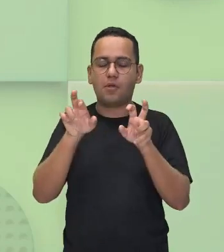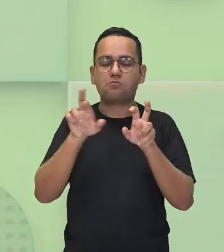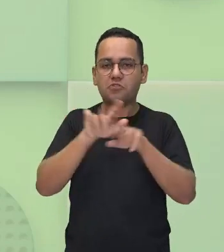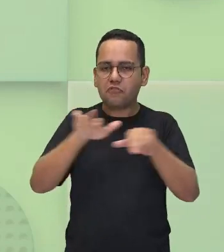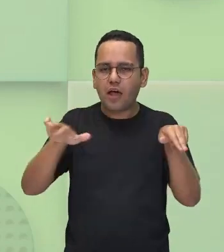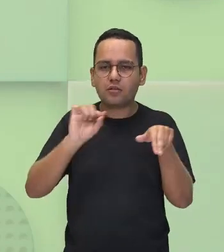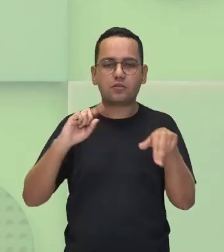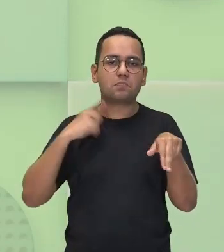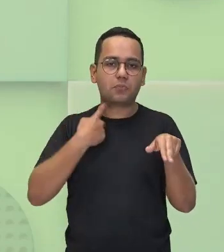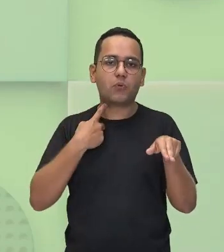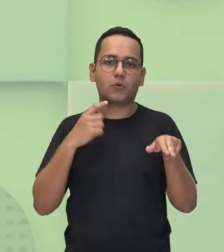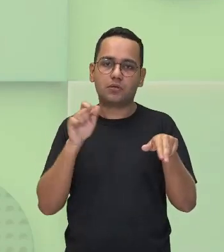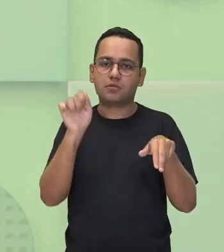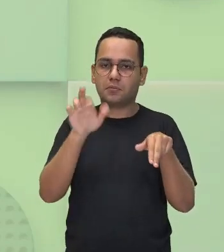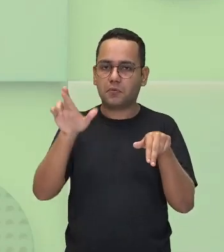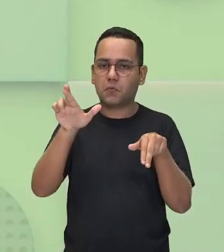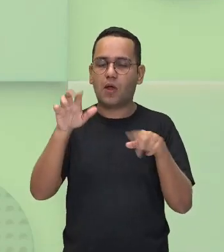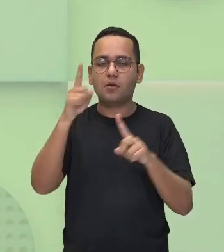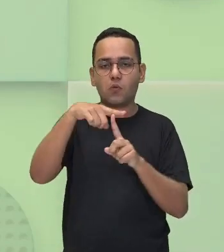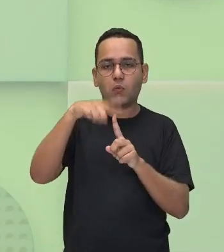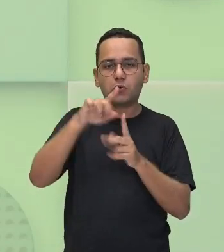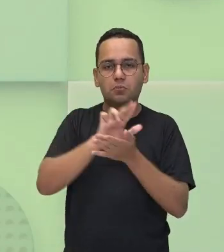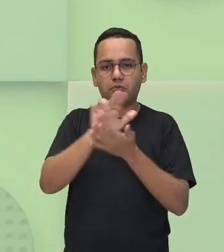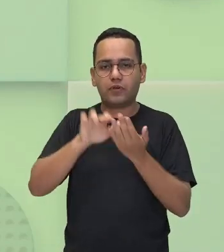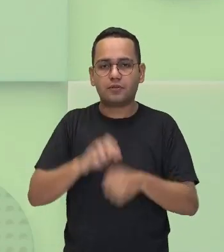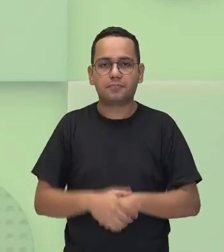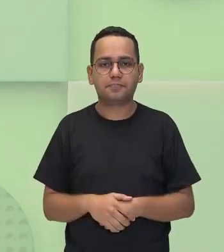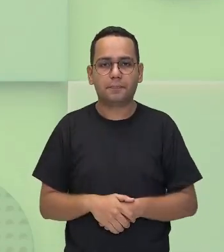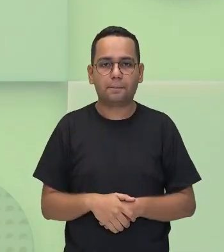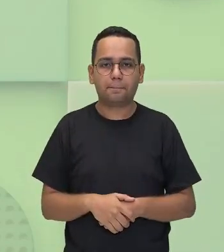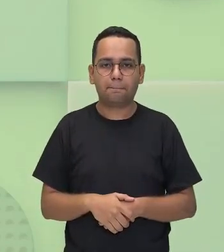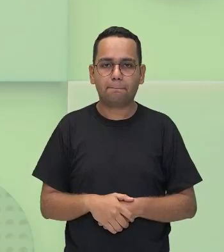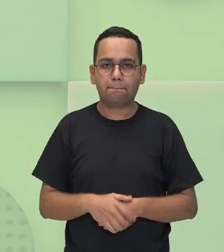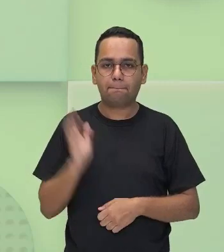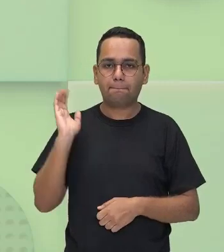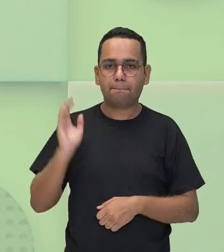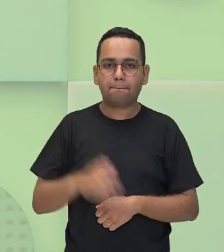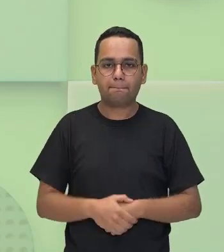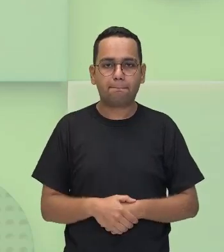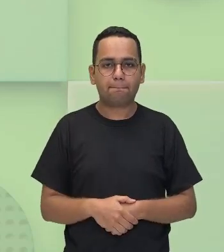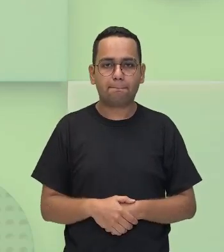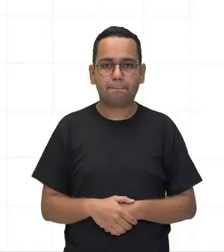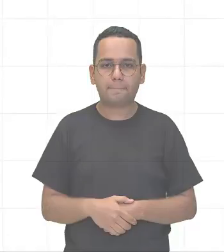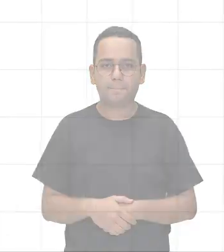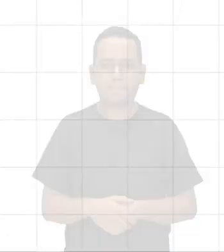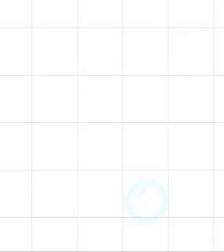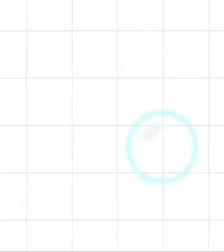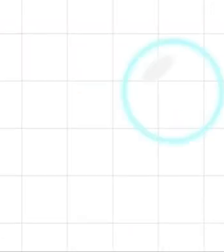atmosférica e aos tipos, né, de poluentes atmosféricos. Tchau!